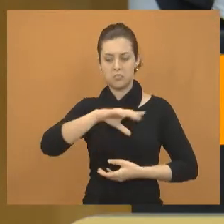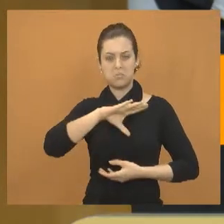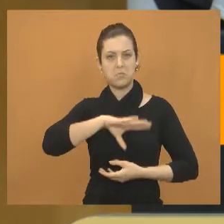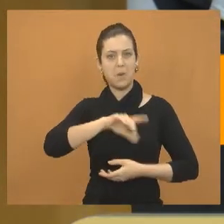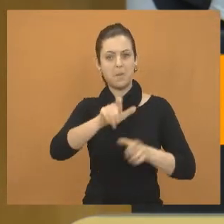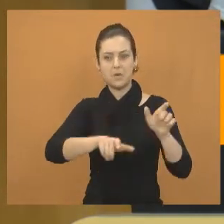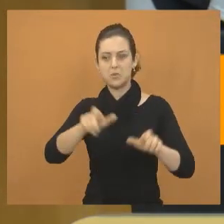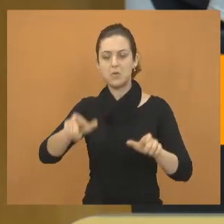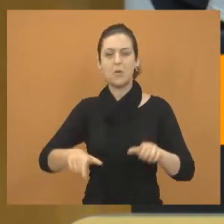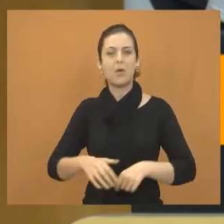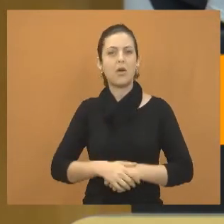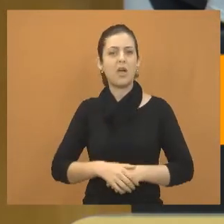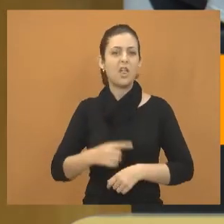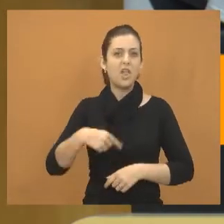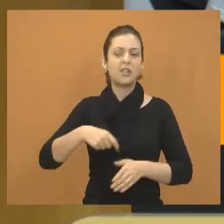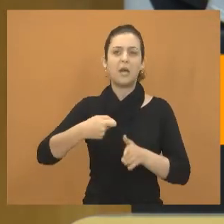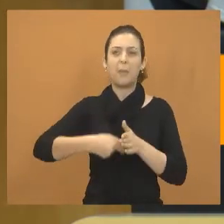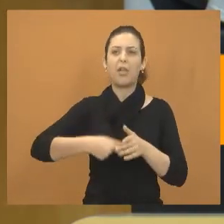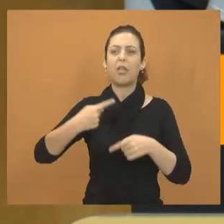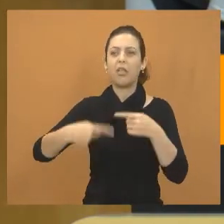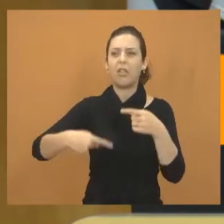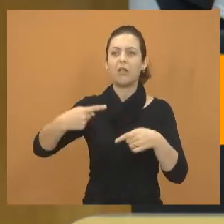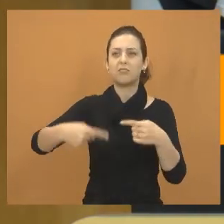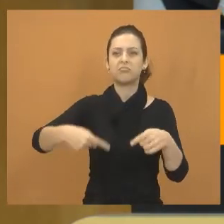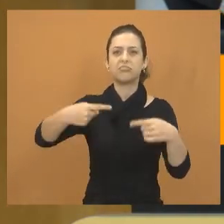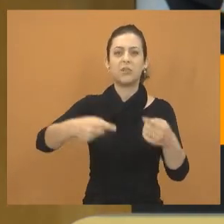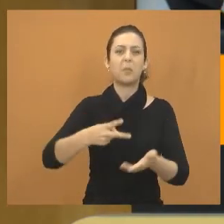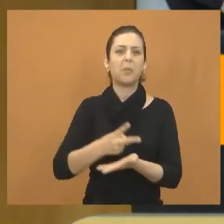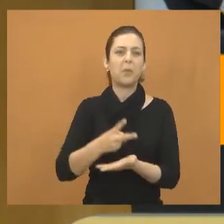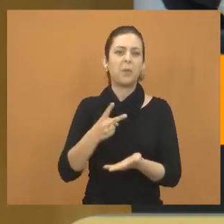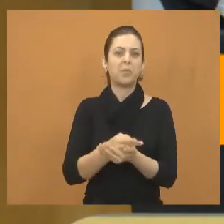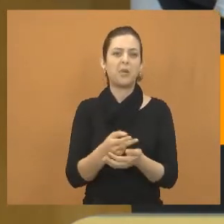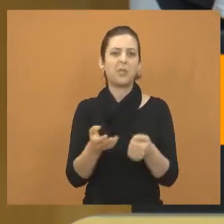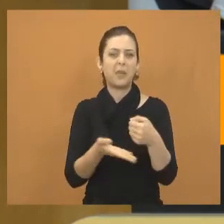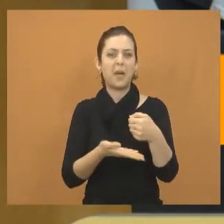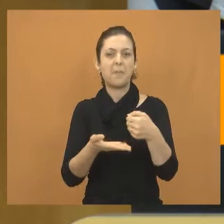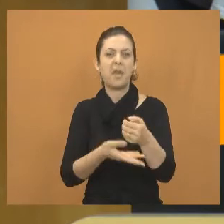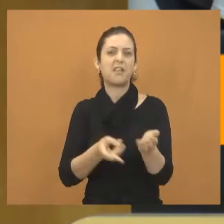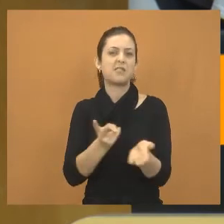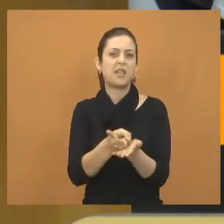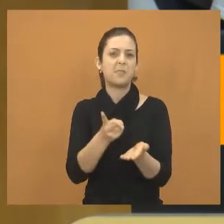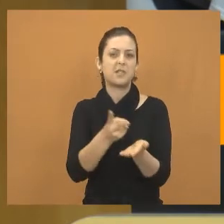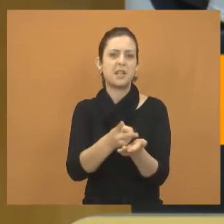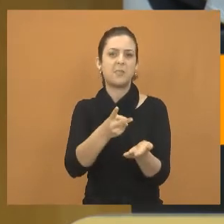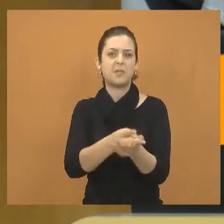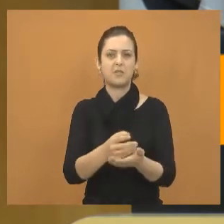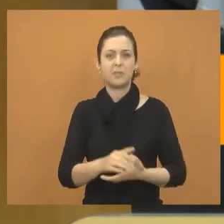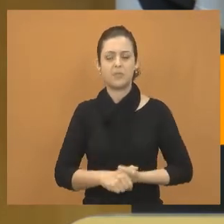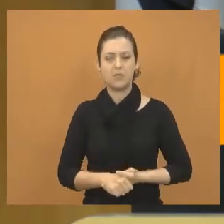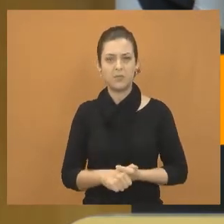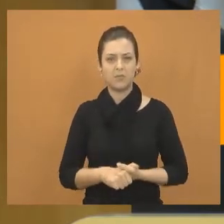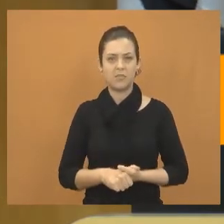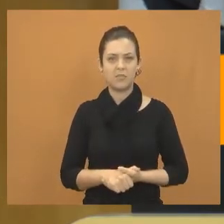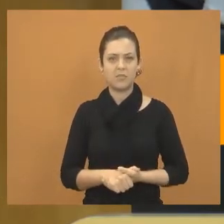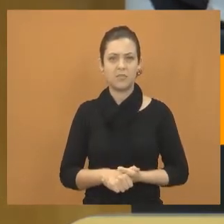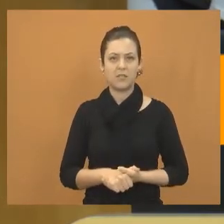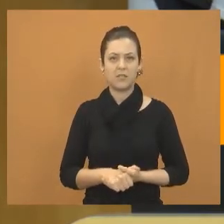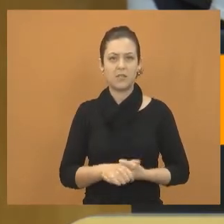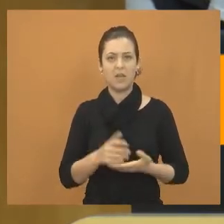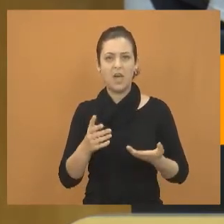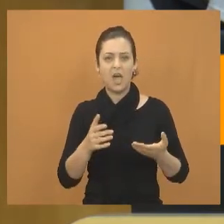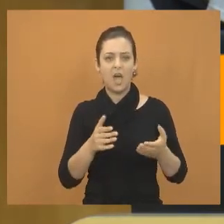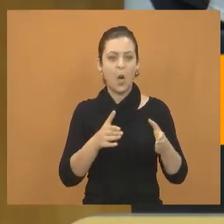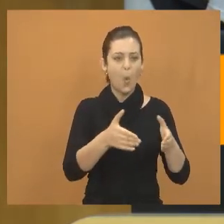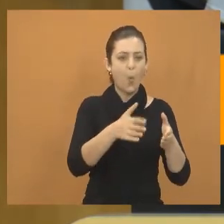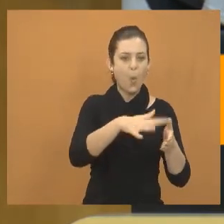moradores. Porque senão a gente vai ficar se debatendo aqui numa coisa pequena que sempre vai ser a história do cobertor curto. Cobriu a cabeça,